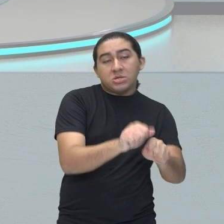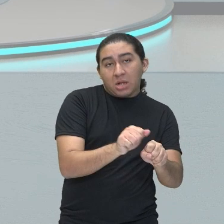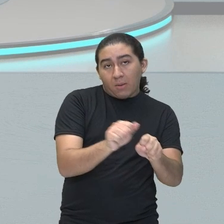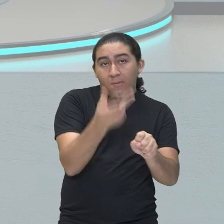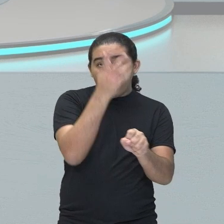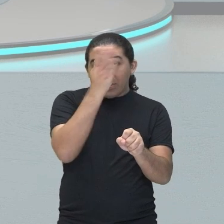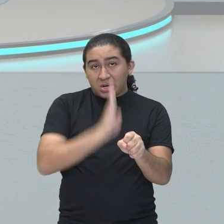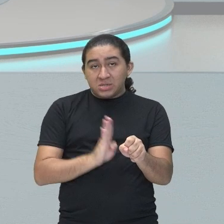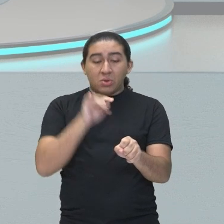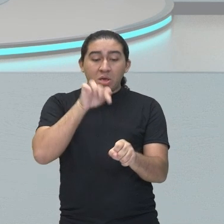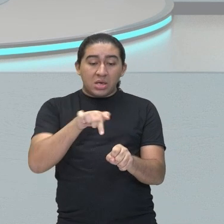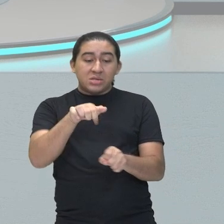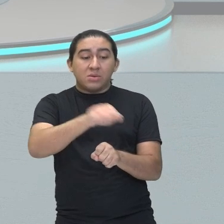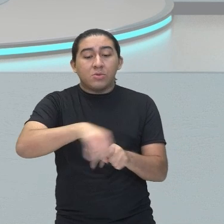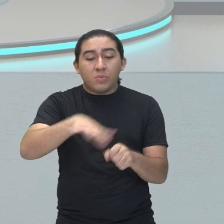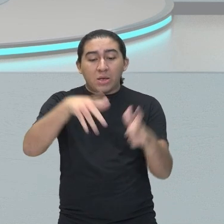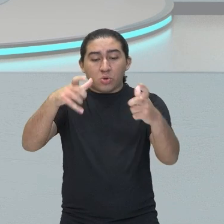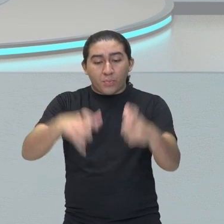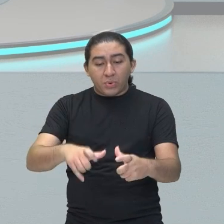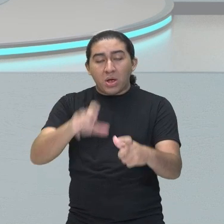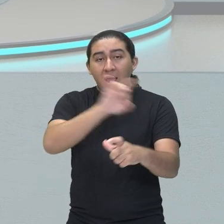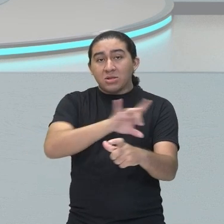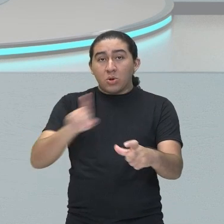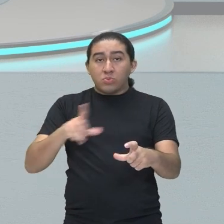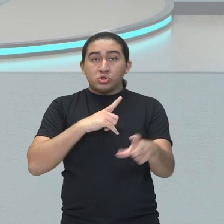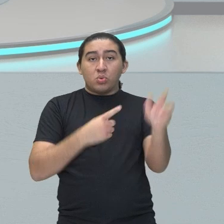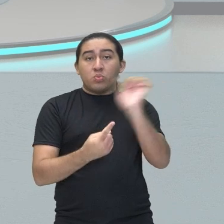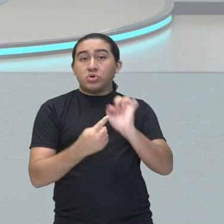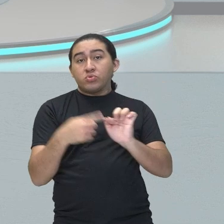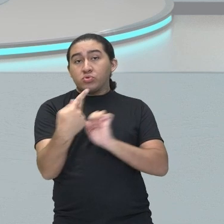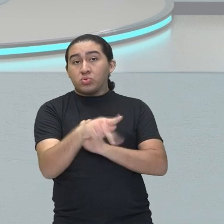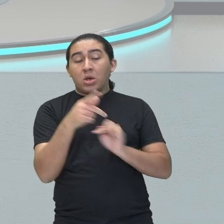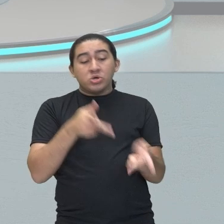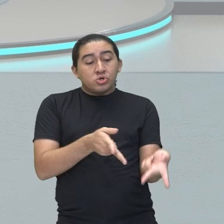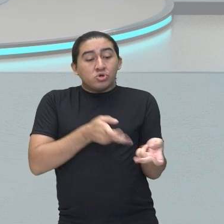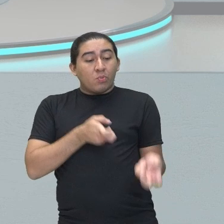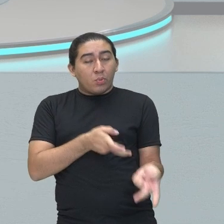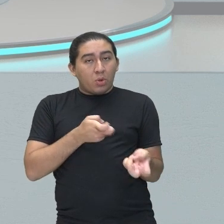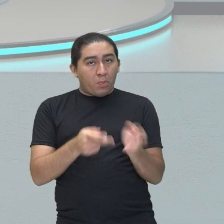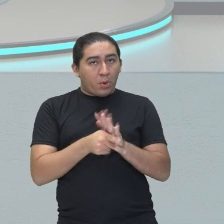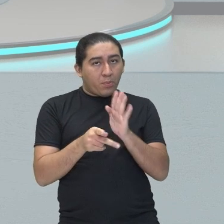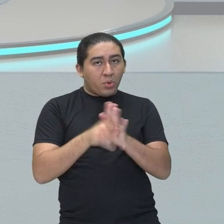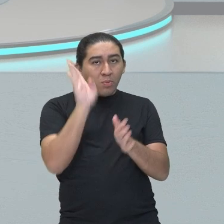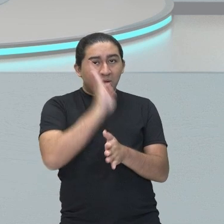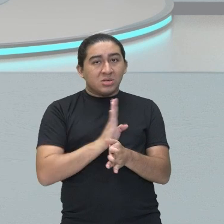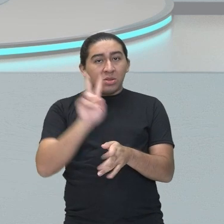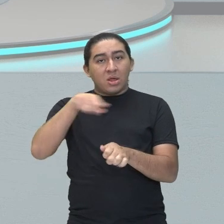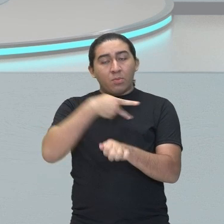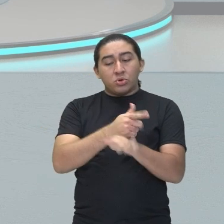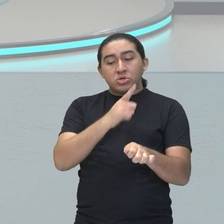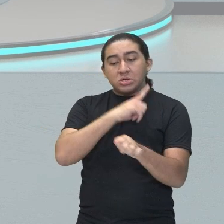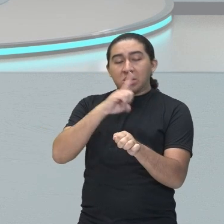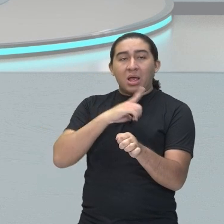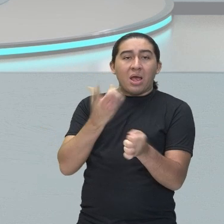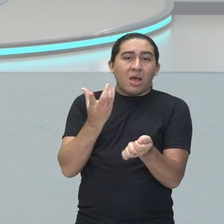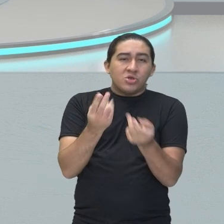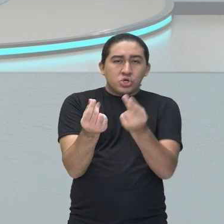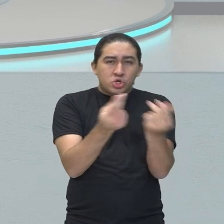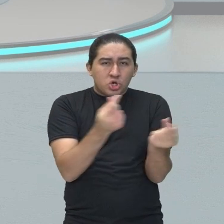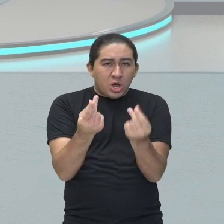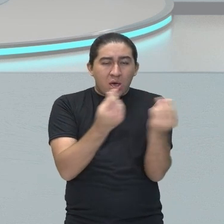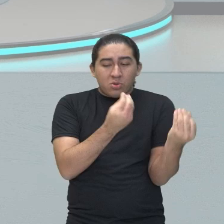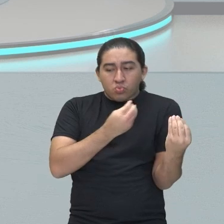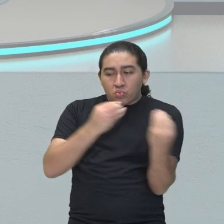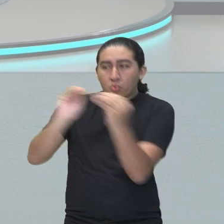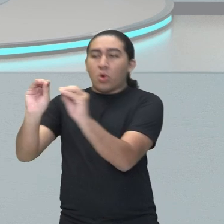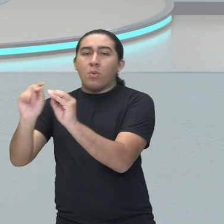Essas capitanias, cada uma delas tinha um objetivo: explorar o Brasil e mandar essas riquezas para